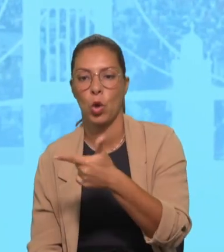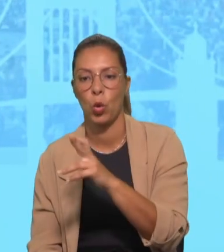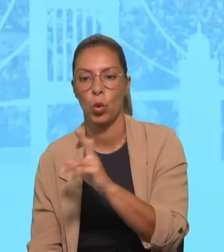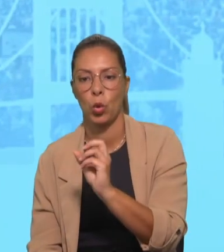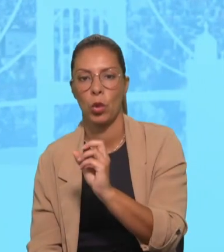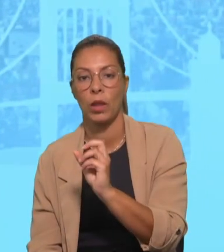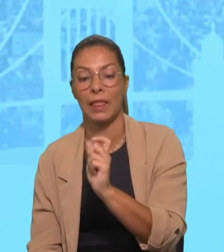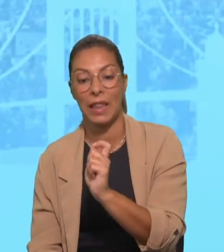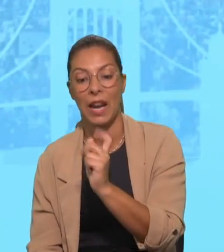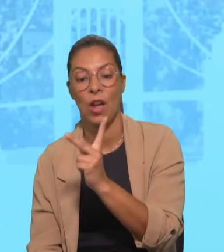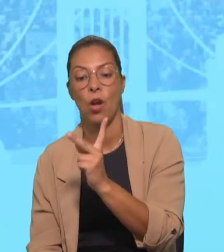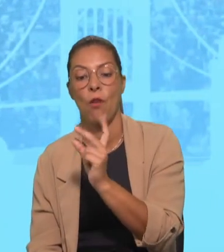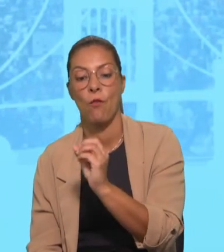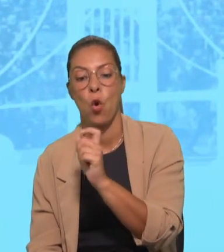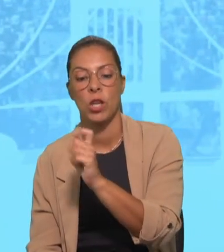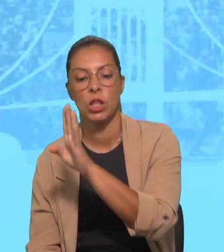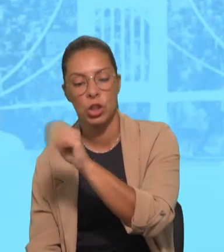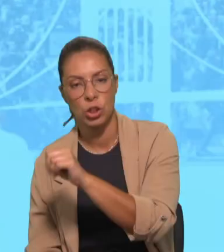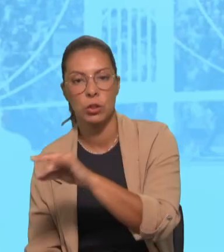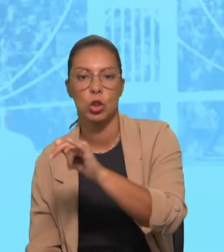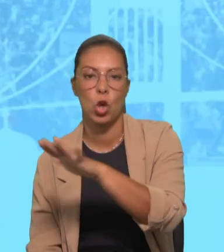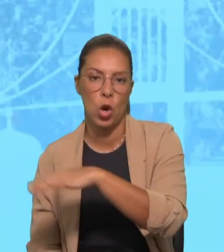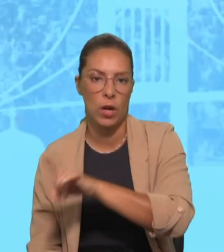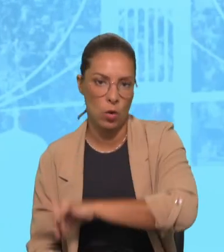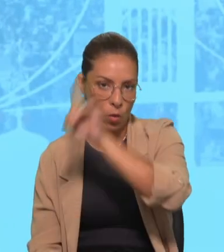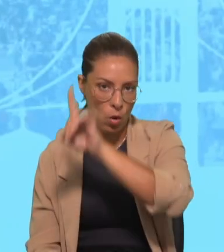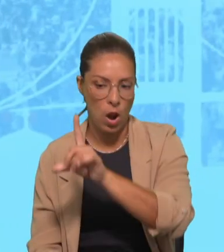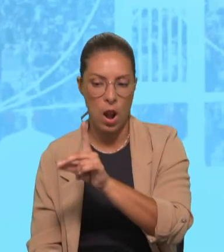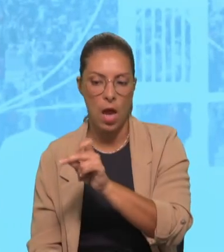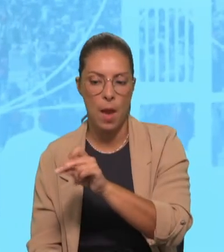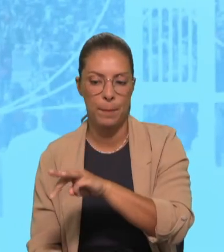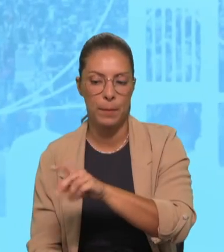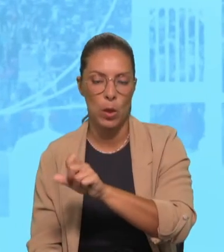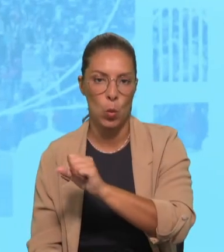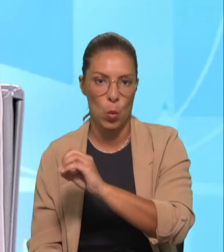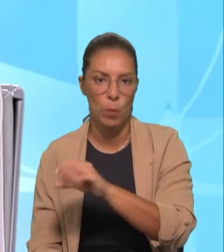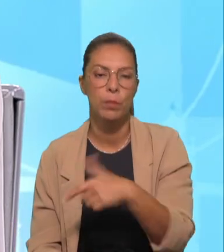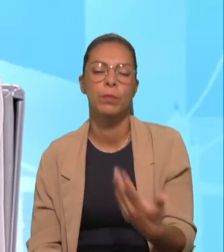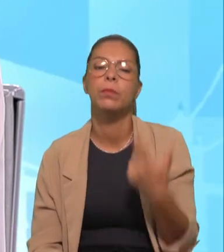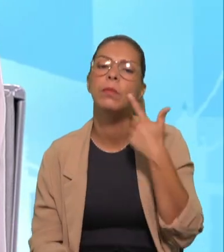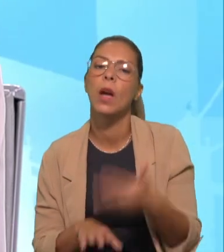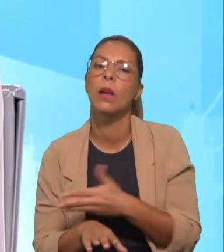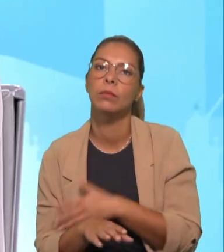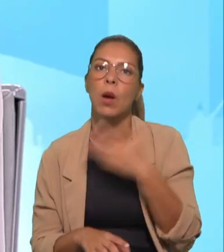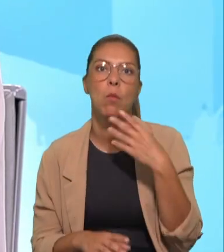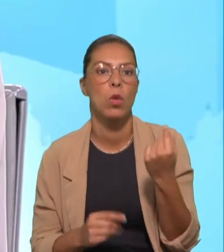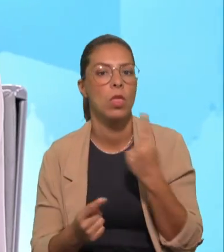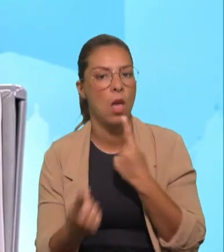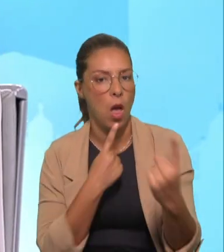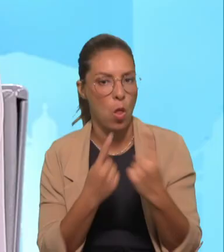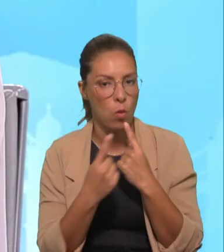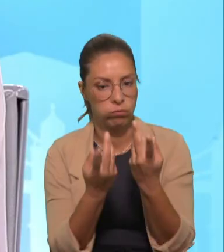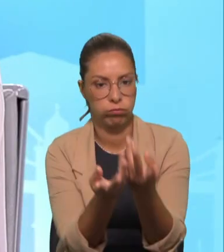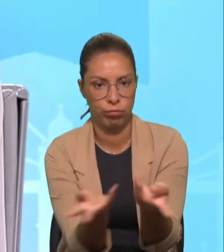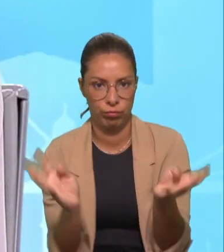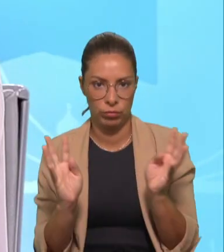localidade, em Lamego. O que é que vos ocupa antes de iniciarem as semanas missionárias? Antes de mais, muito diálogo com as comunidades